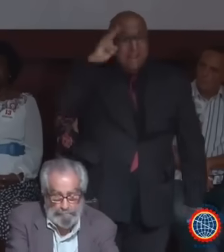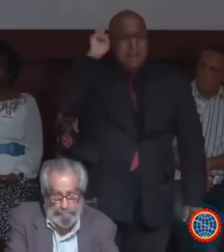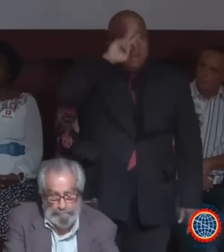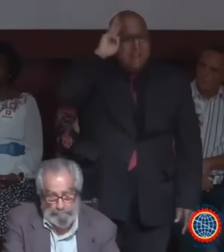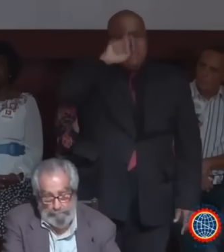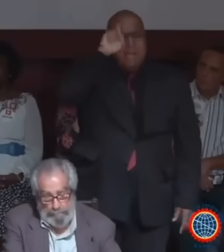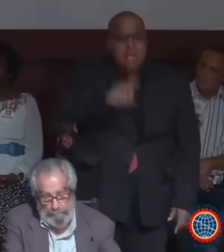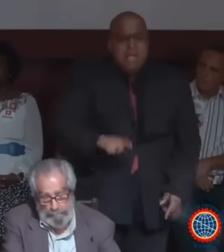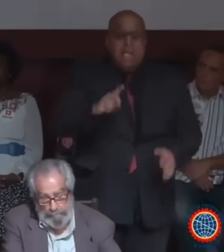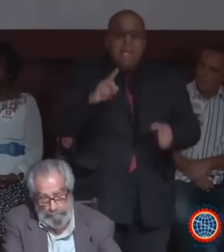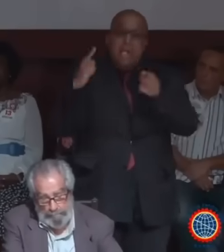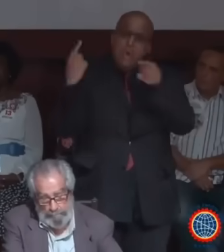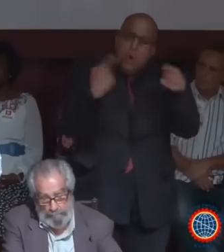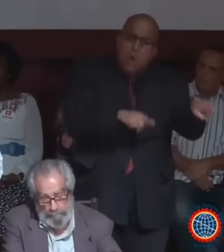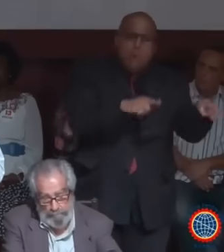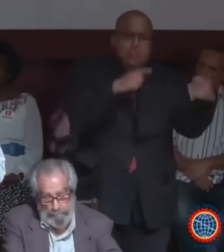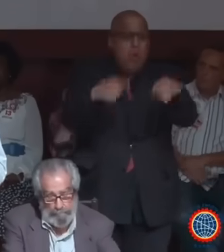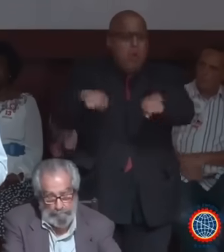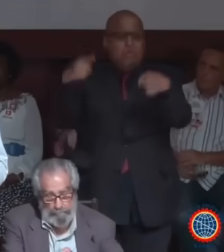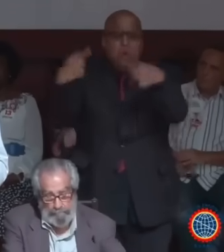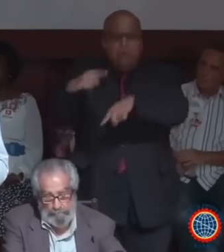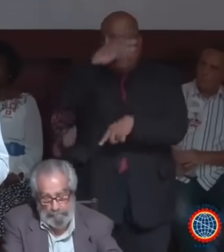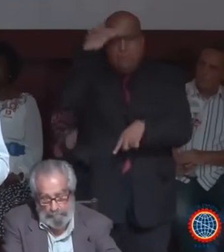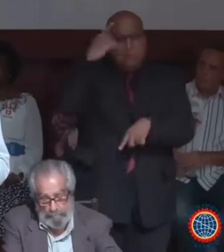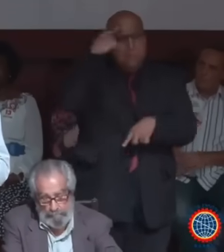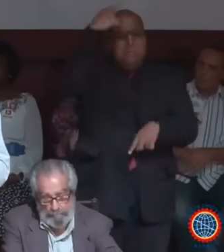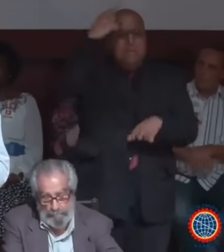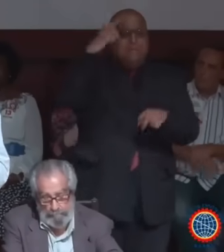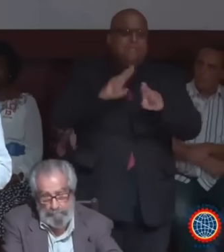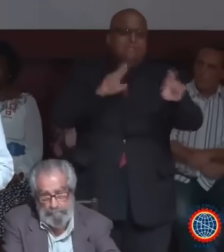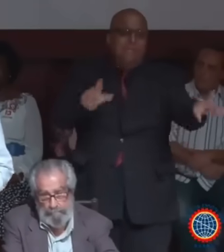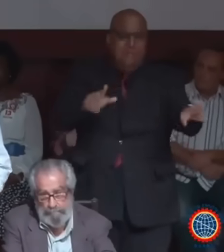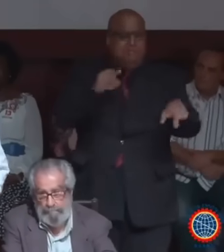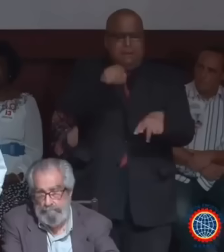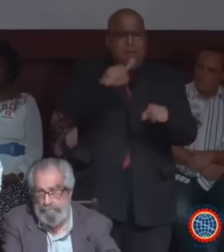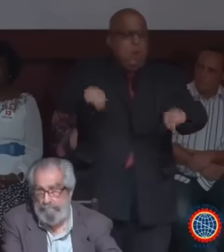é a truculência com quem pensa diferente.